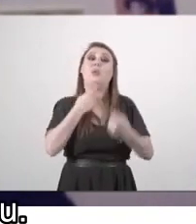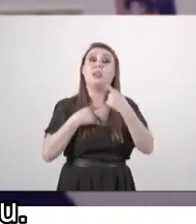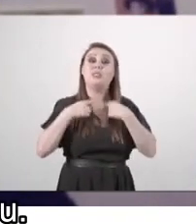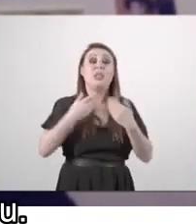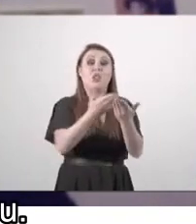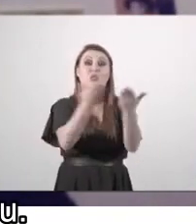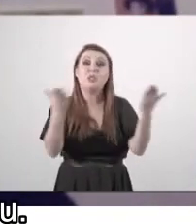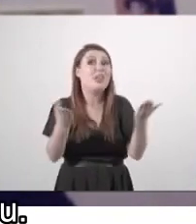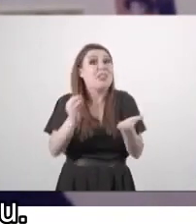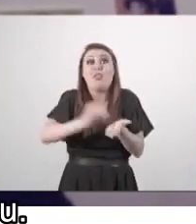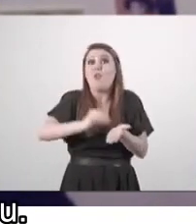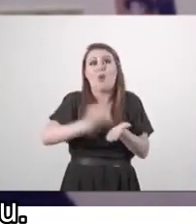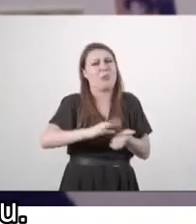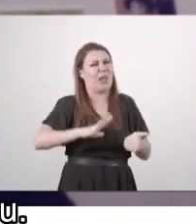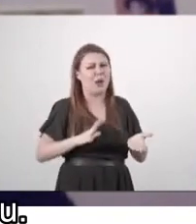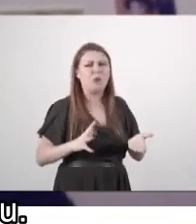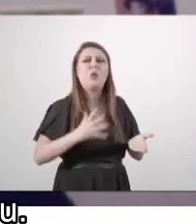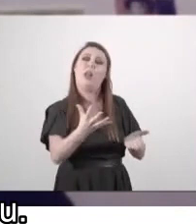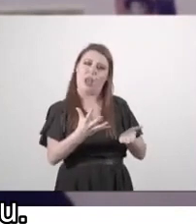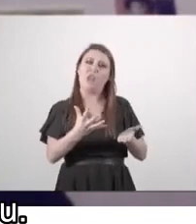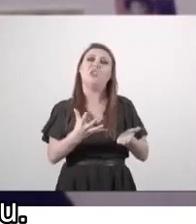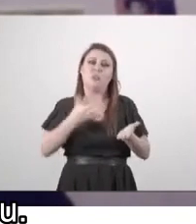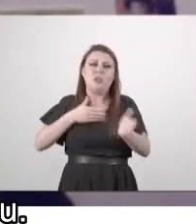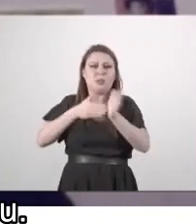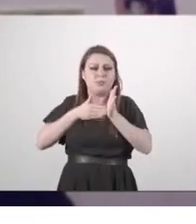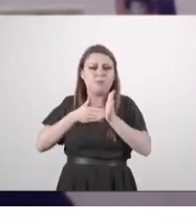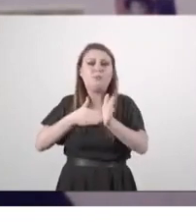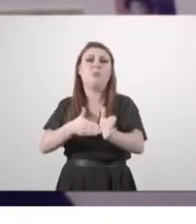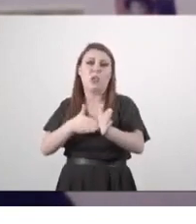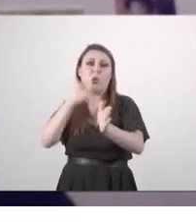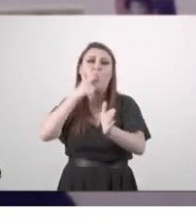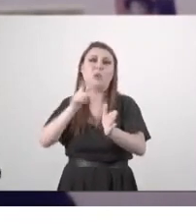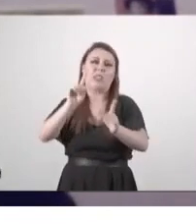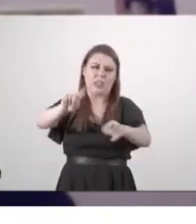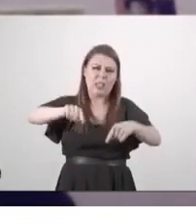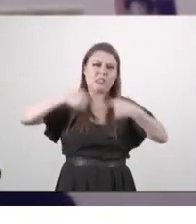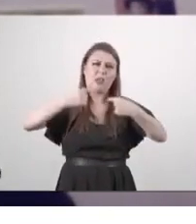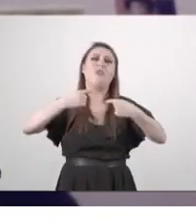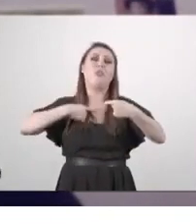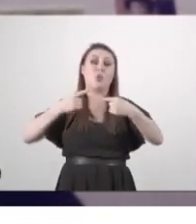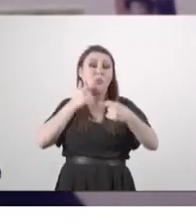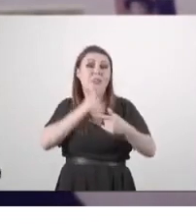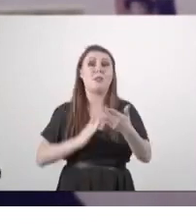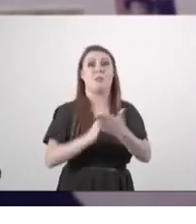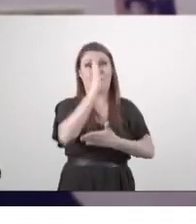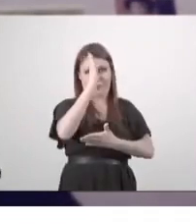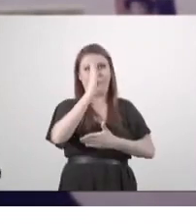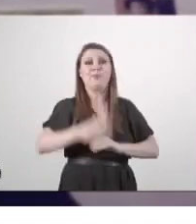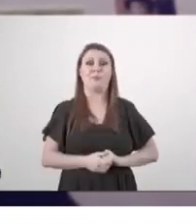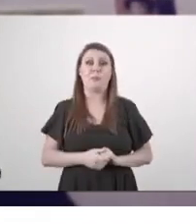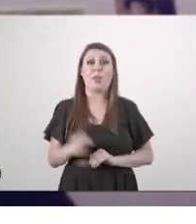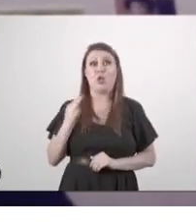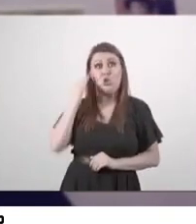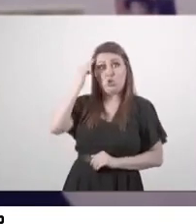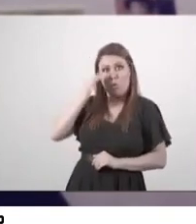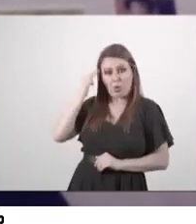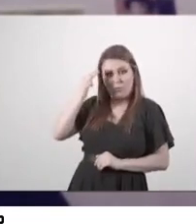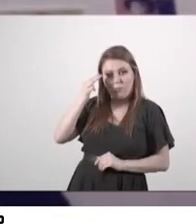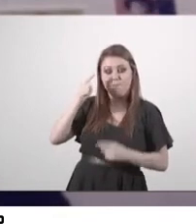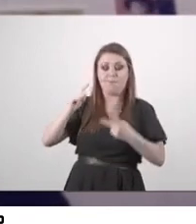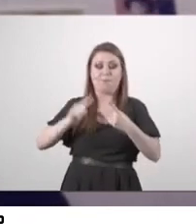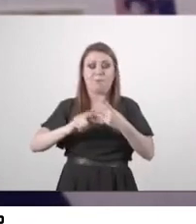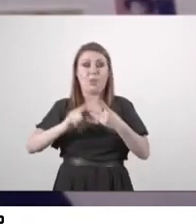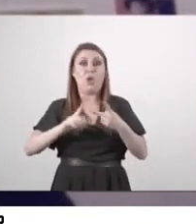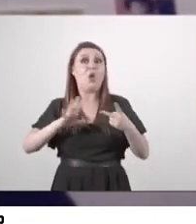sua jornada para superar os desafios que vêm por aí. Além de sonho e coragem para construir o futuro, é